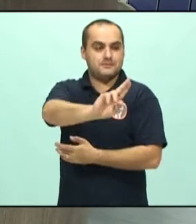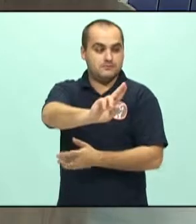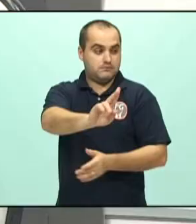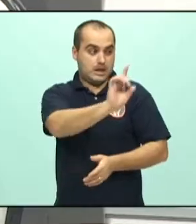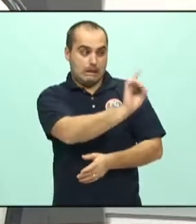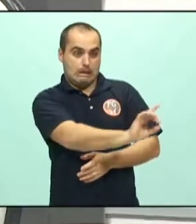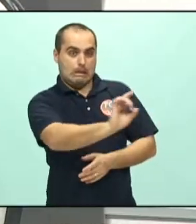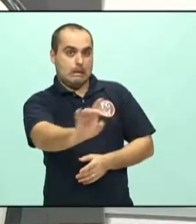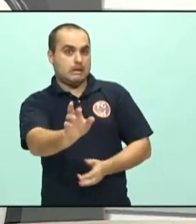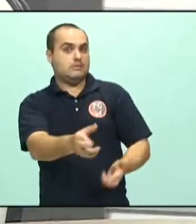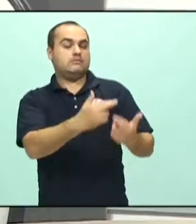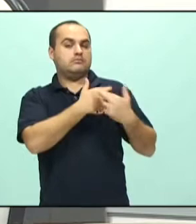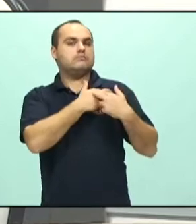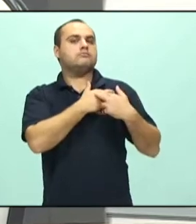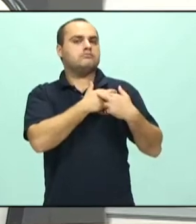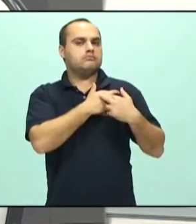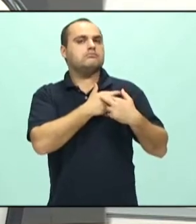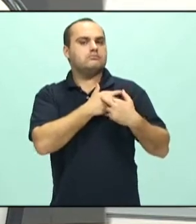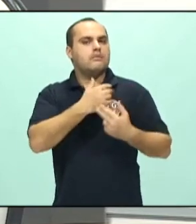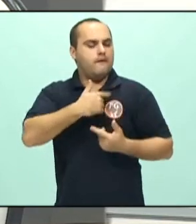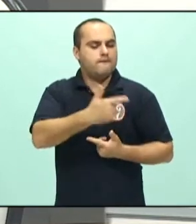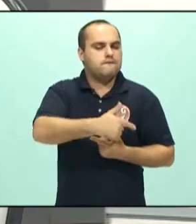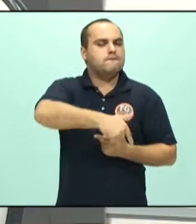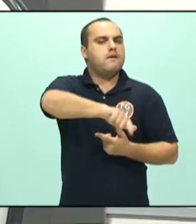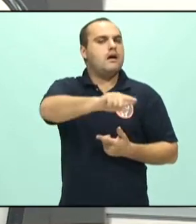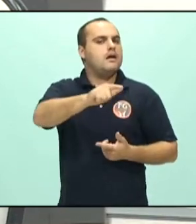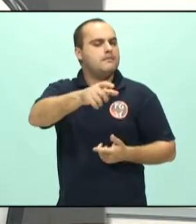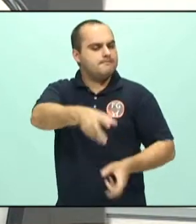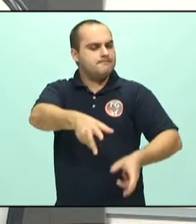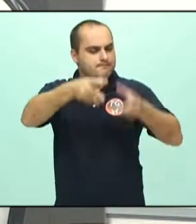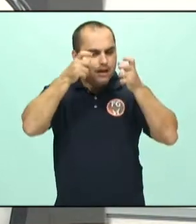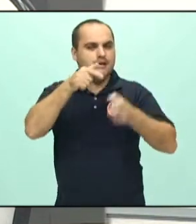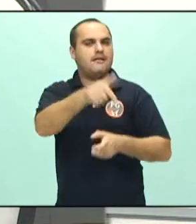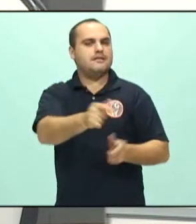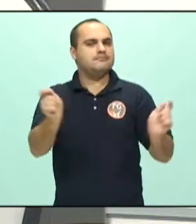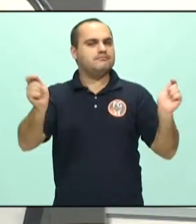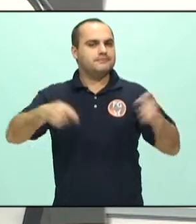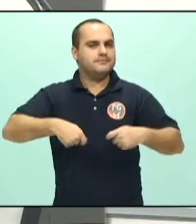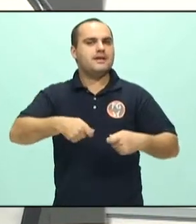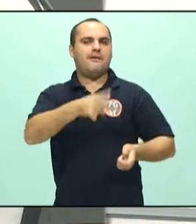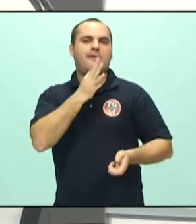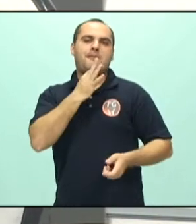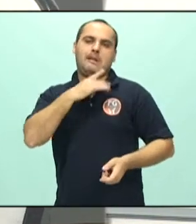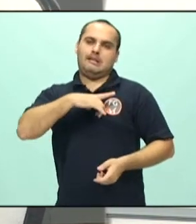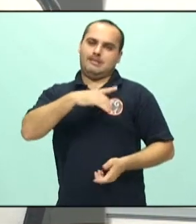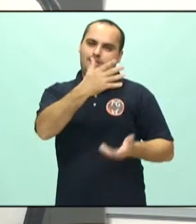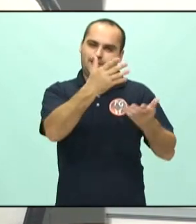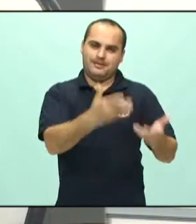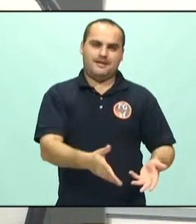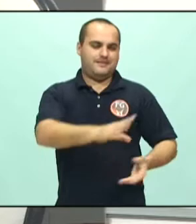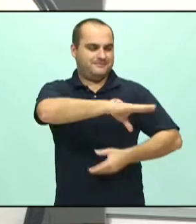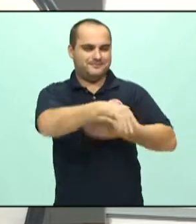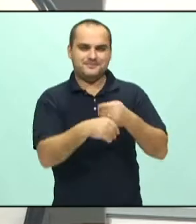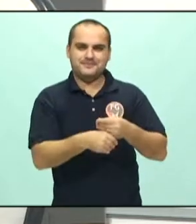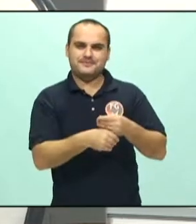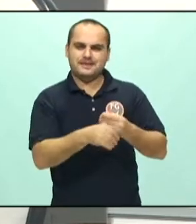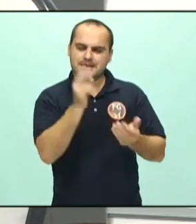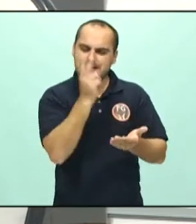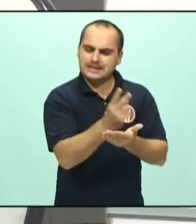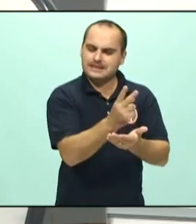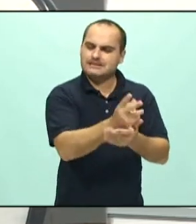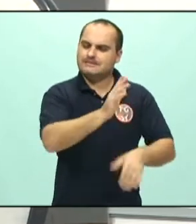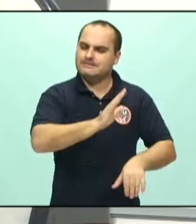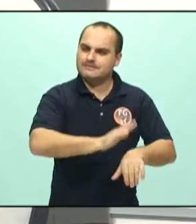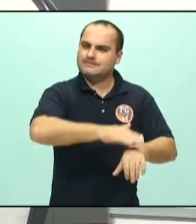desses gêneros, e a gente vai aumentando essa capacidade de conhecimento e agregando cada vez mais